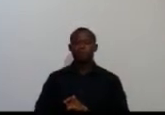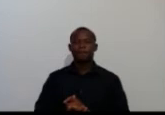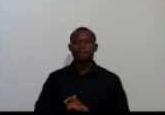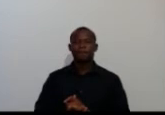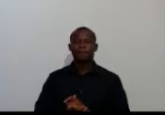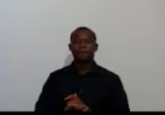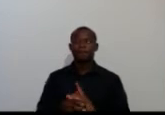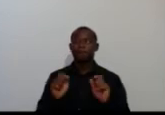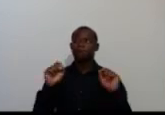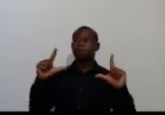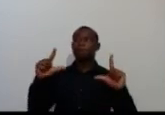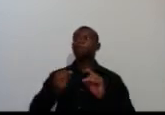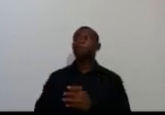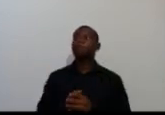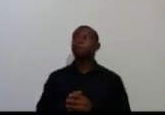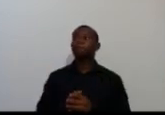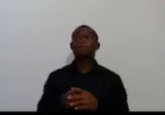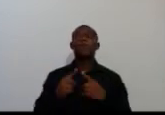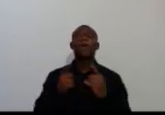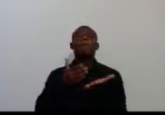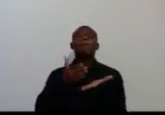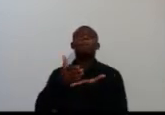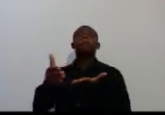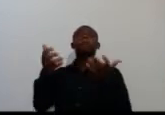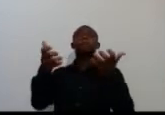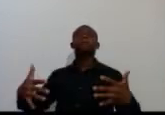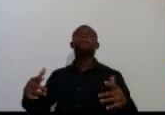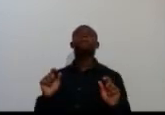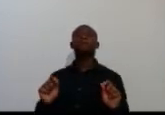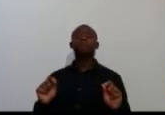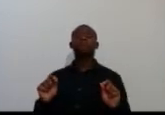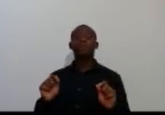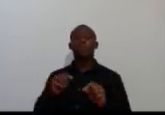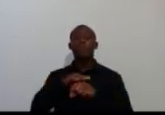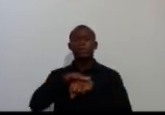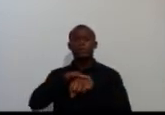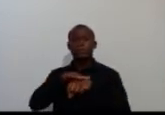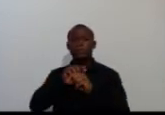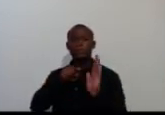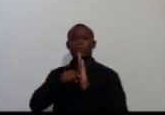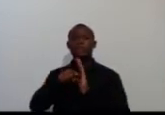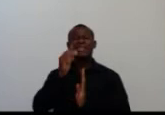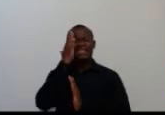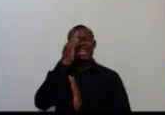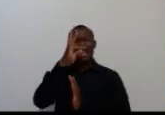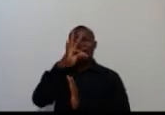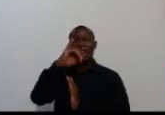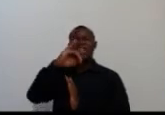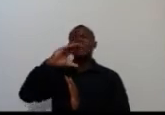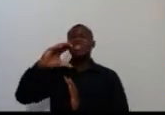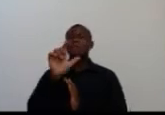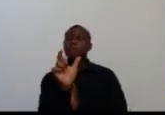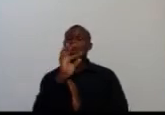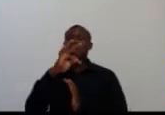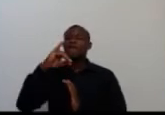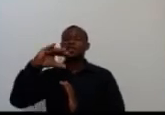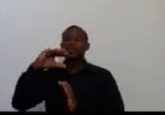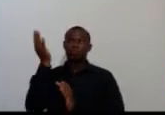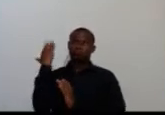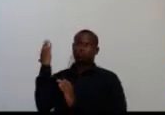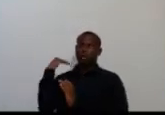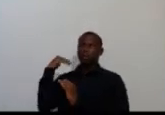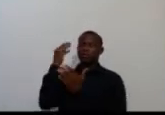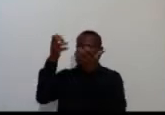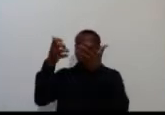Para começo de conversa, né? Você sabe o que é TIC? Eu coloquei no slide anterior TDTICs, né? Que é tecnologias